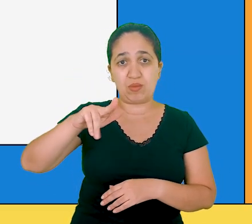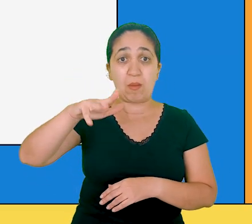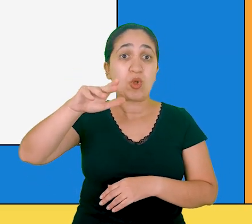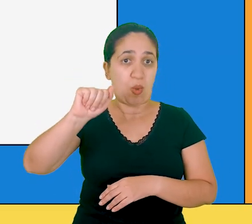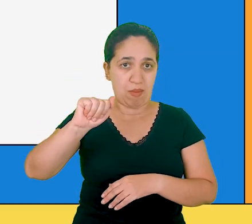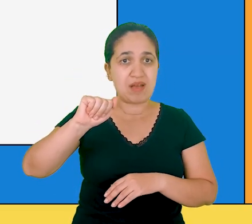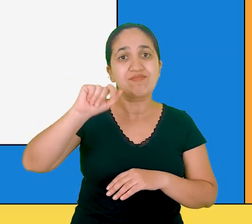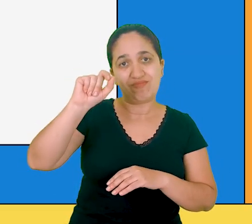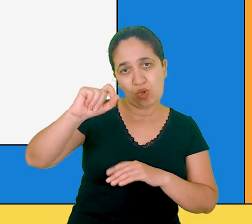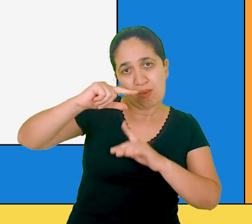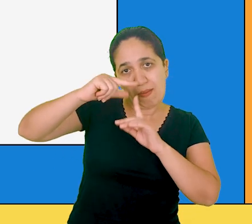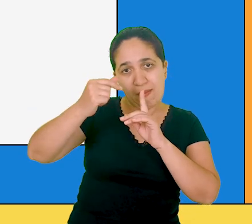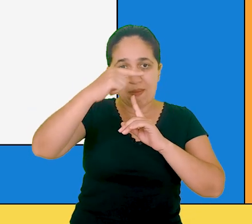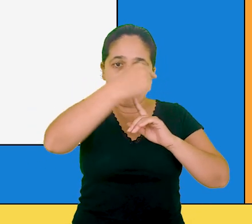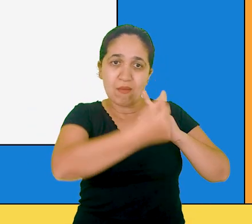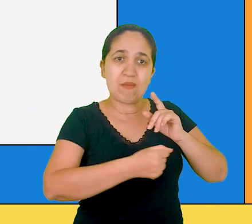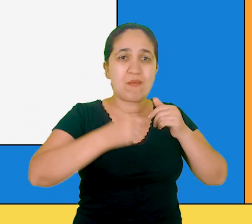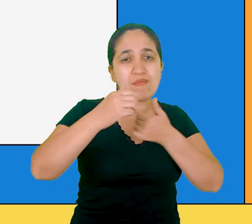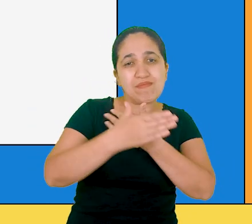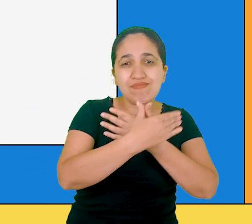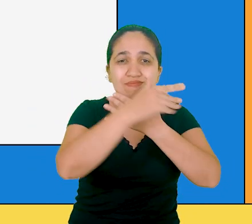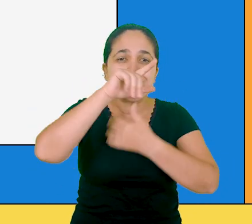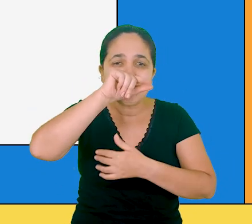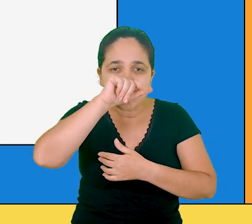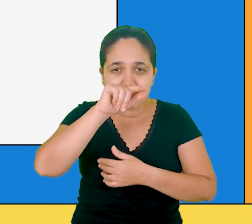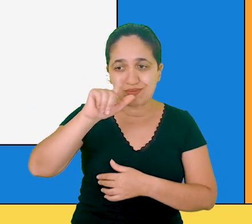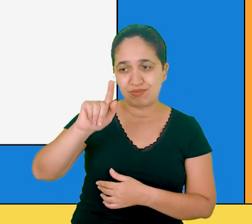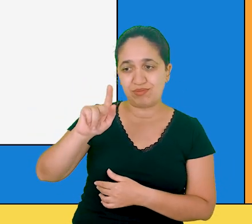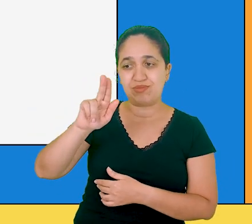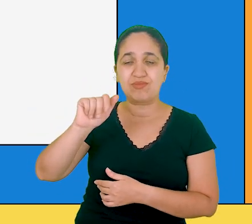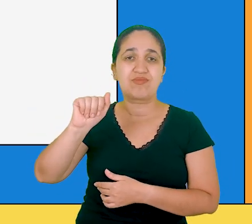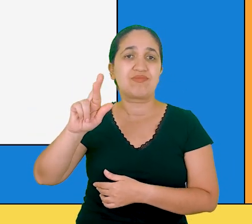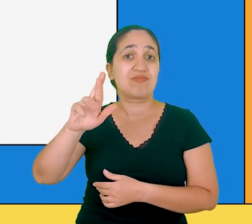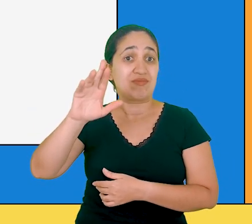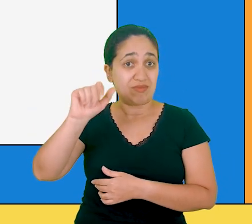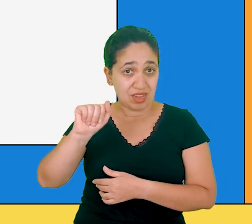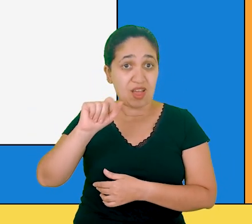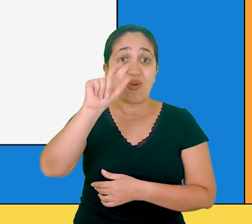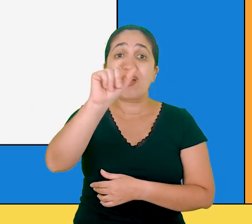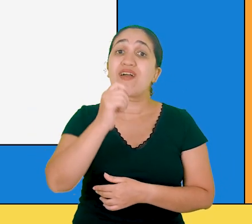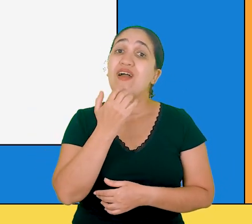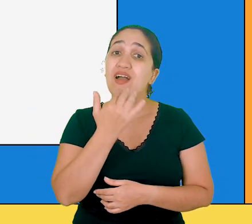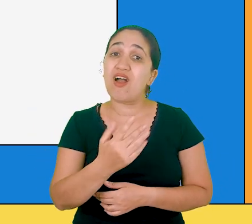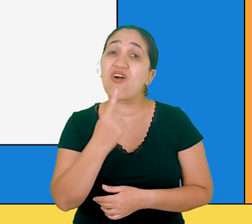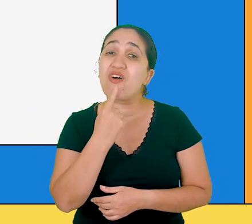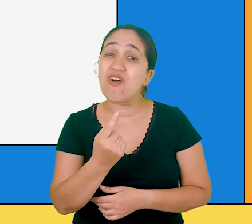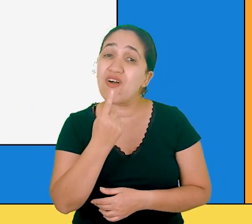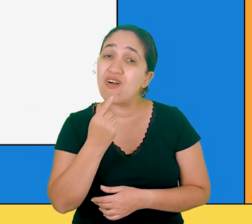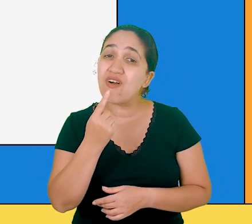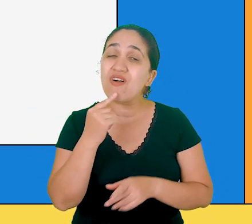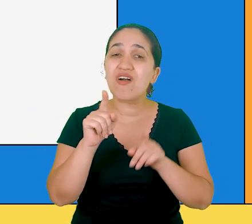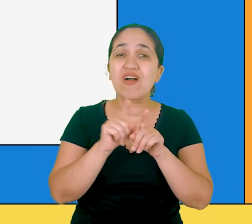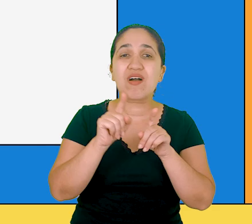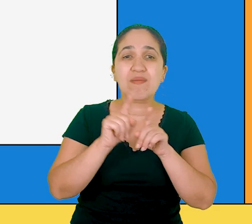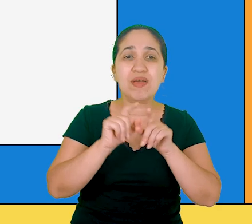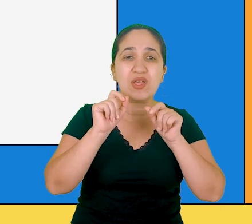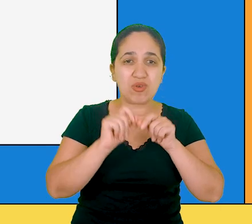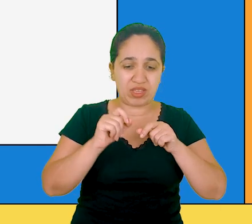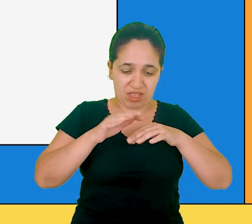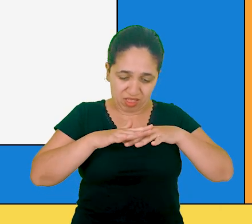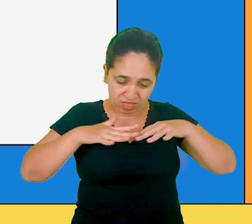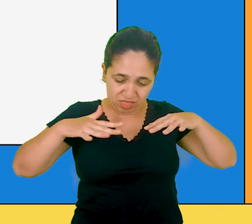em uma redoma de vidro. Penas de aves que se chamam guará, são penas vermelhas e também são feitos com